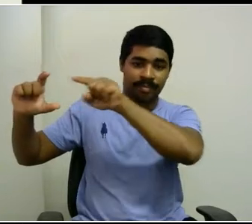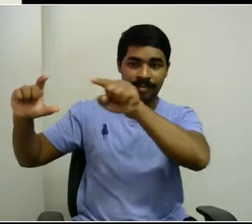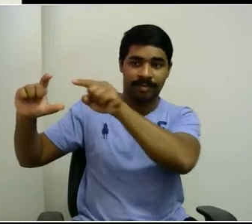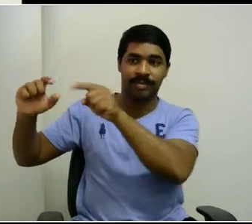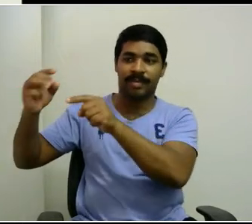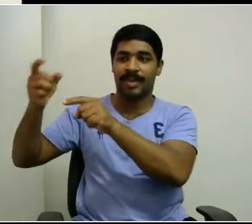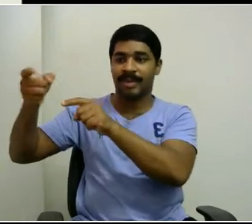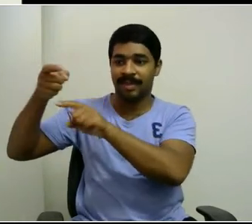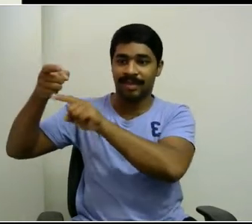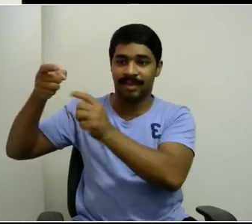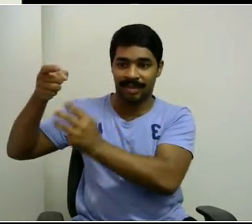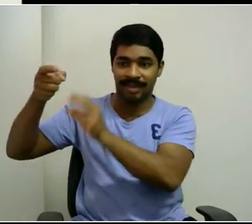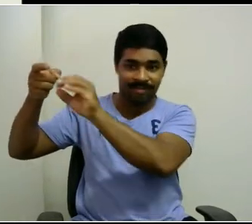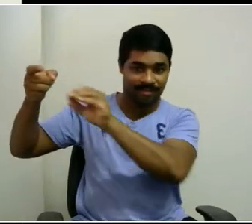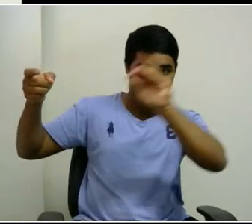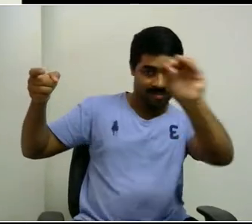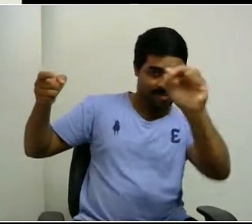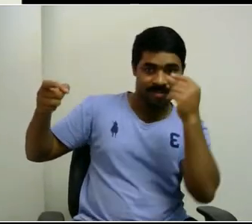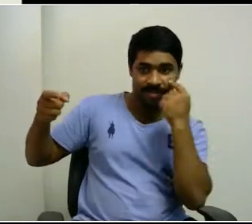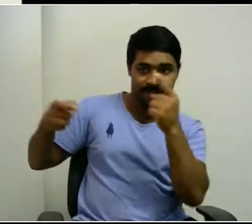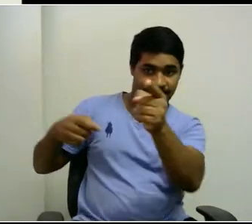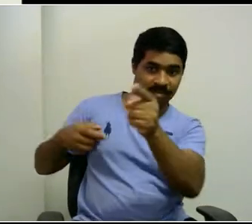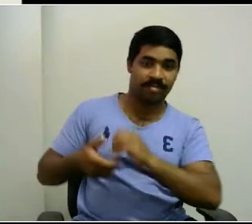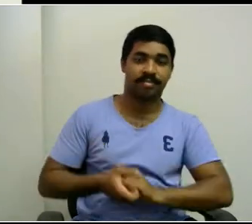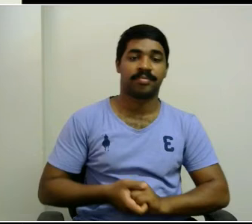sobre 3 menos x mais 1